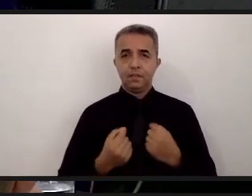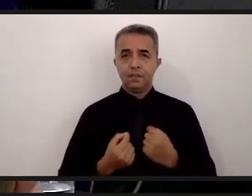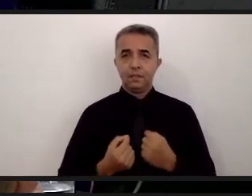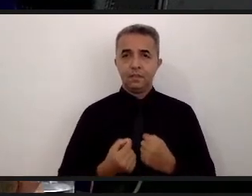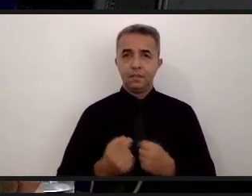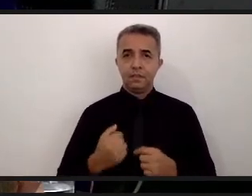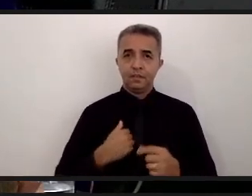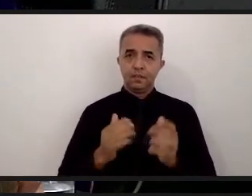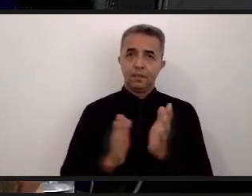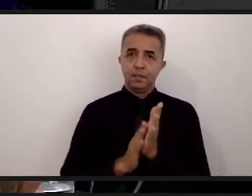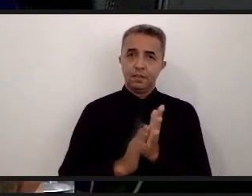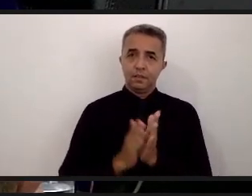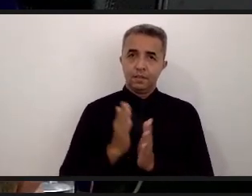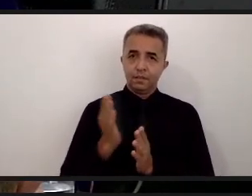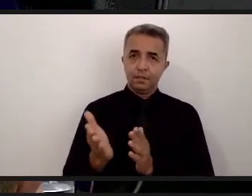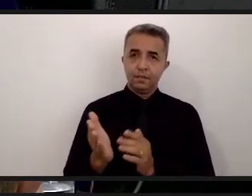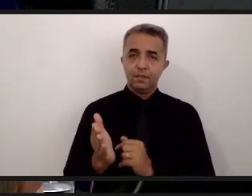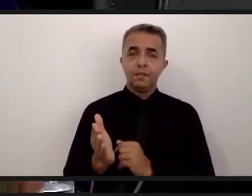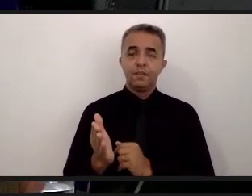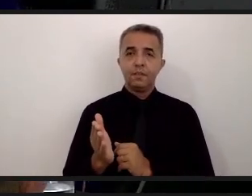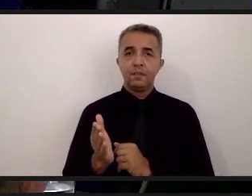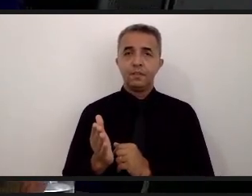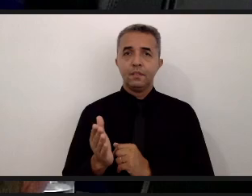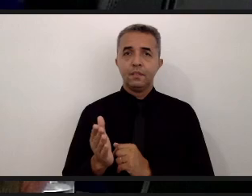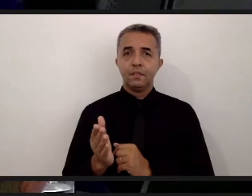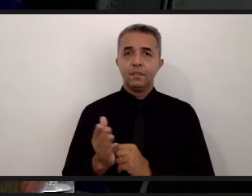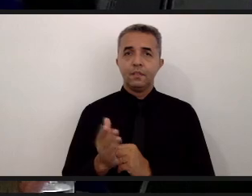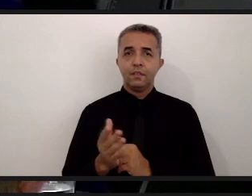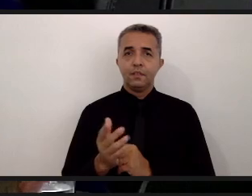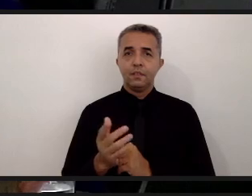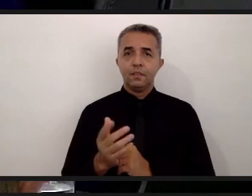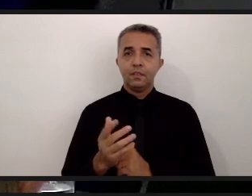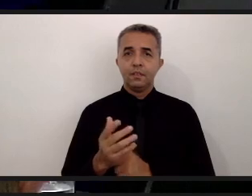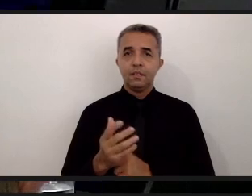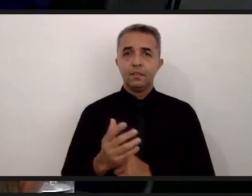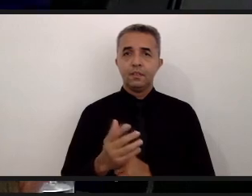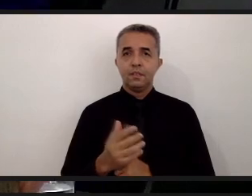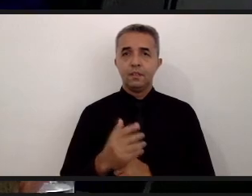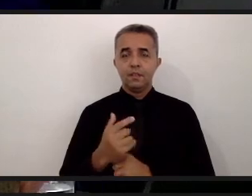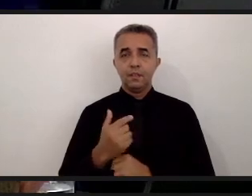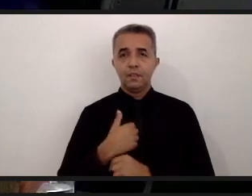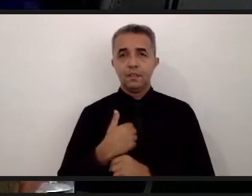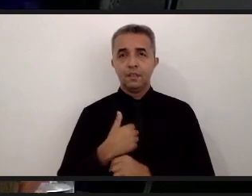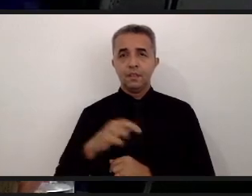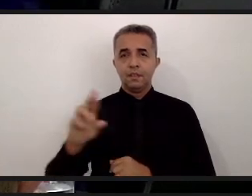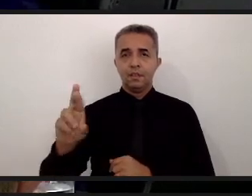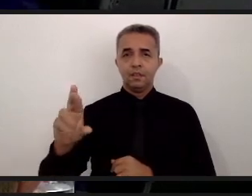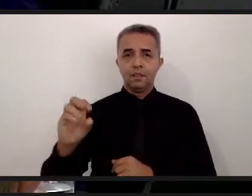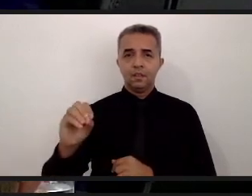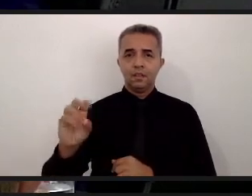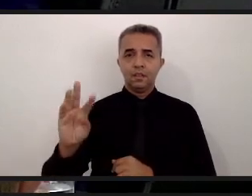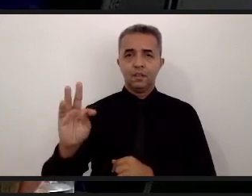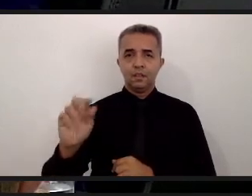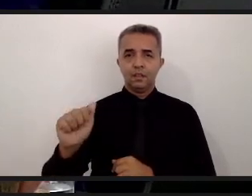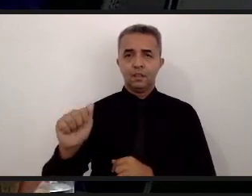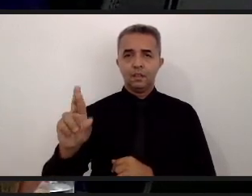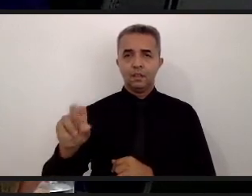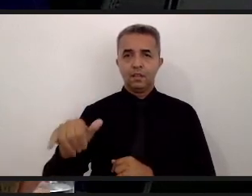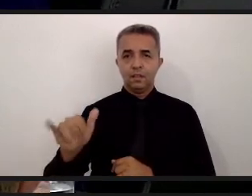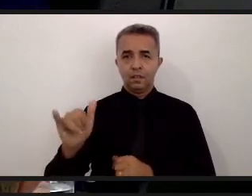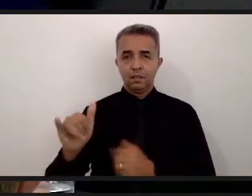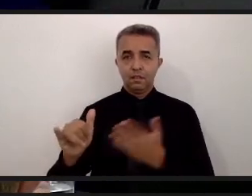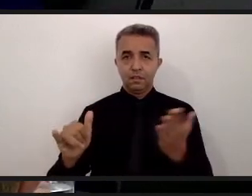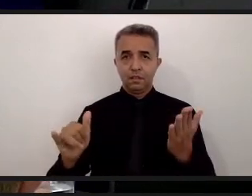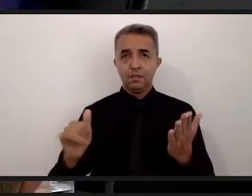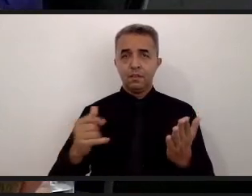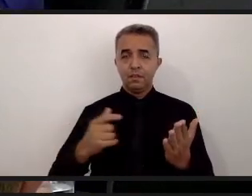do trabalho dela também, é companheira. Eu estou sem o meu símbolo aqui do Rotary, mas nós somos rotarianos, né? A Lelê já tem... eu